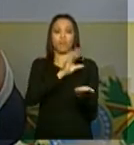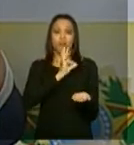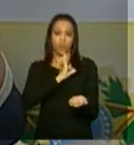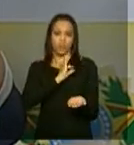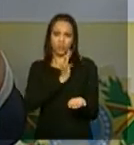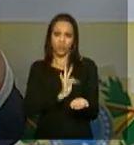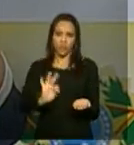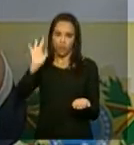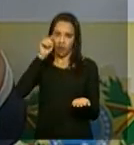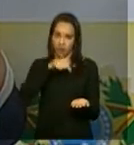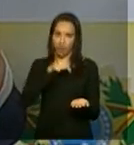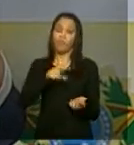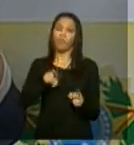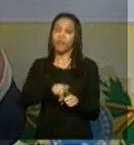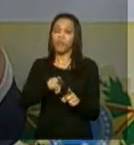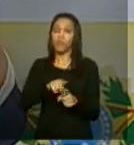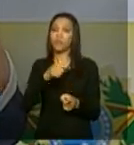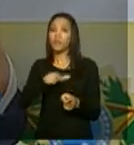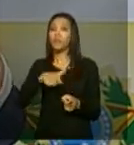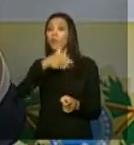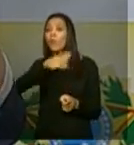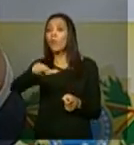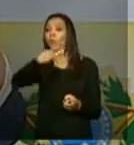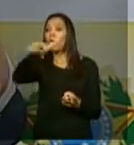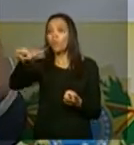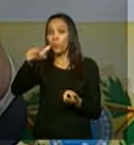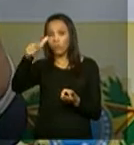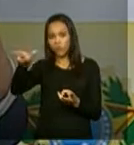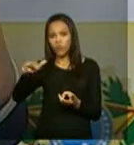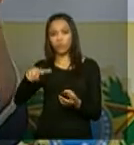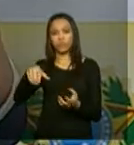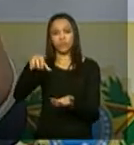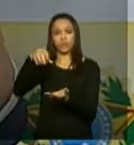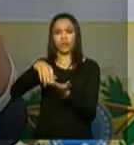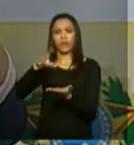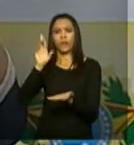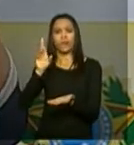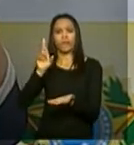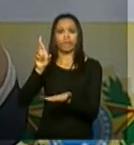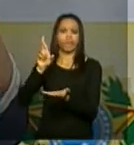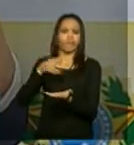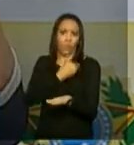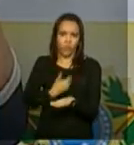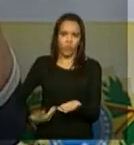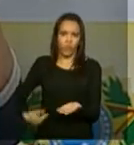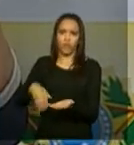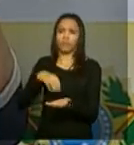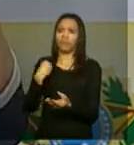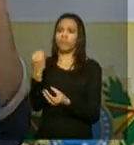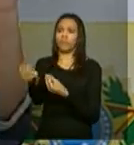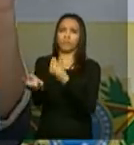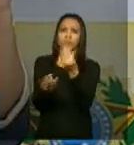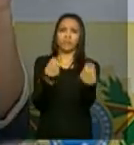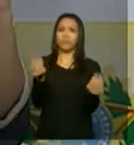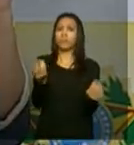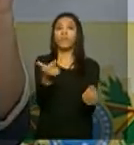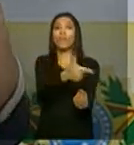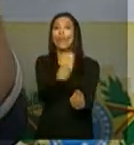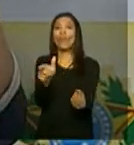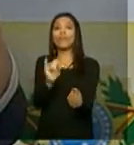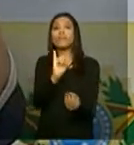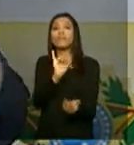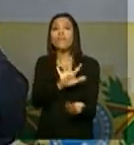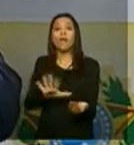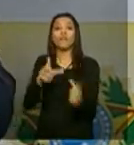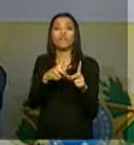entregues às autoridades aos de manhã as demais instituições o laudo sem qualquer imagem e